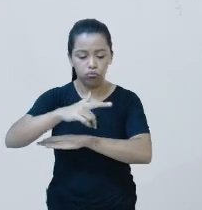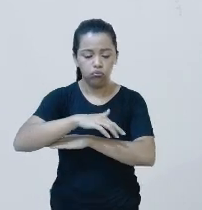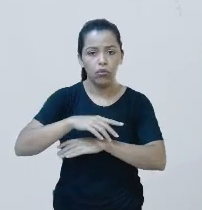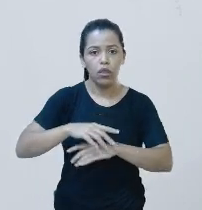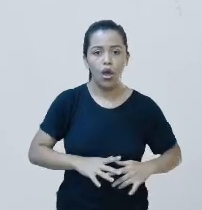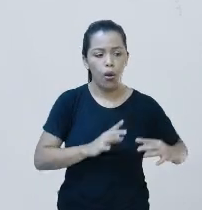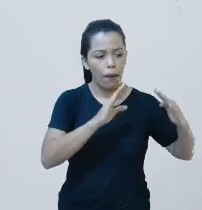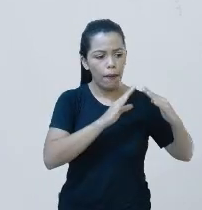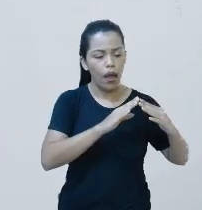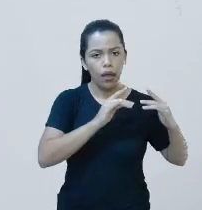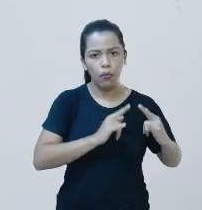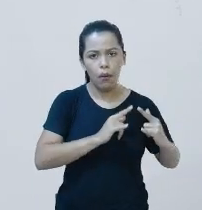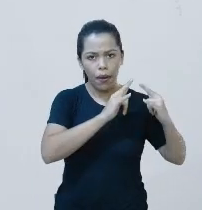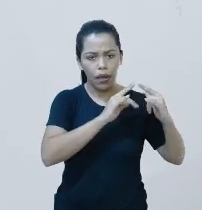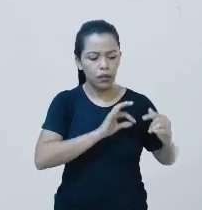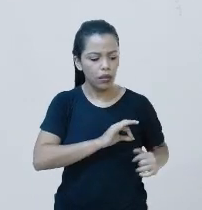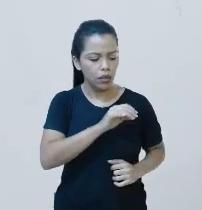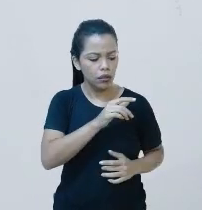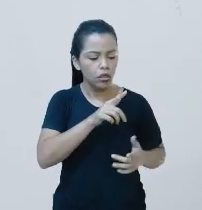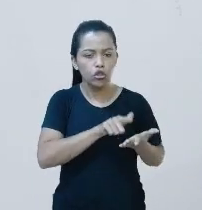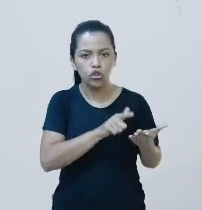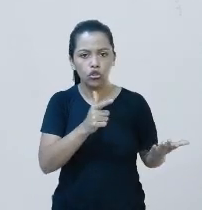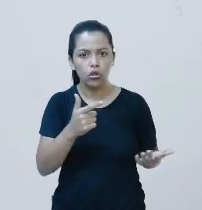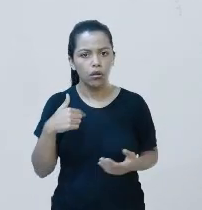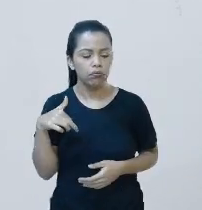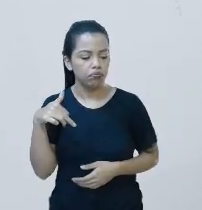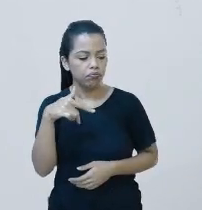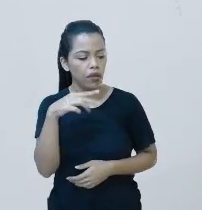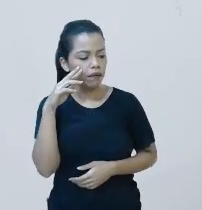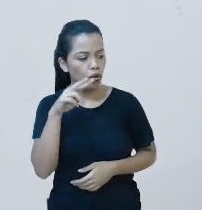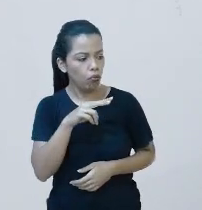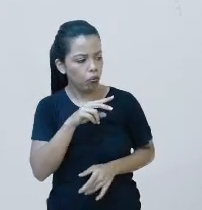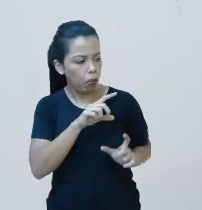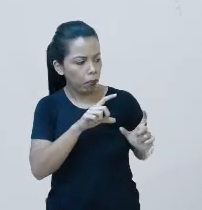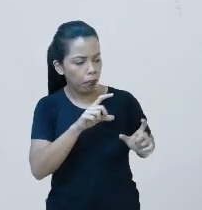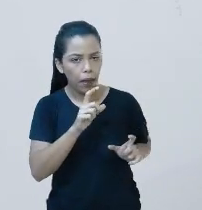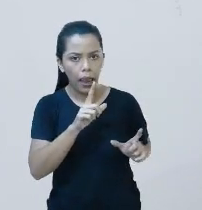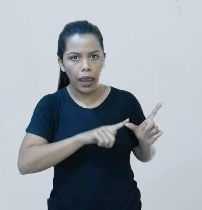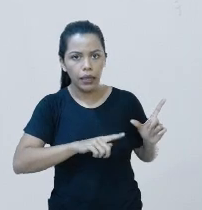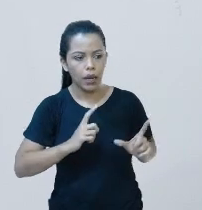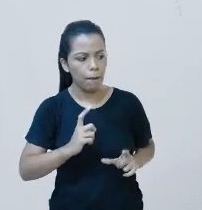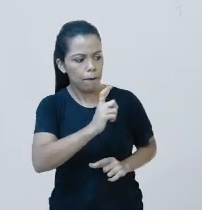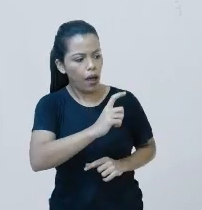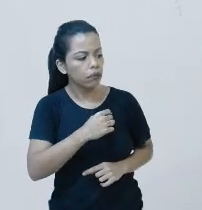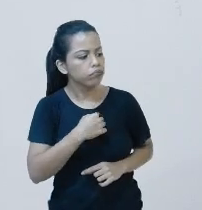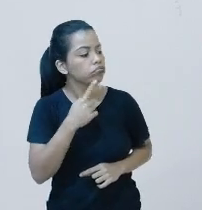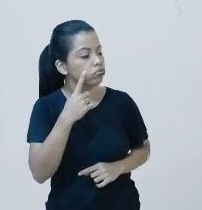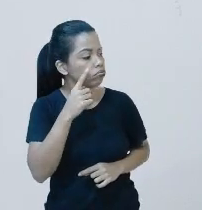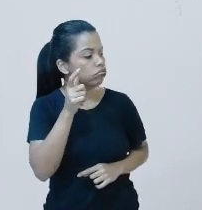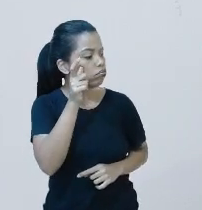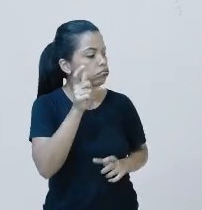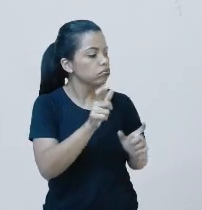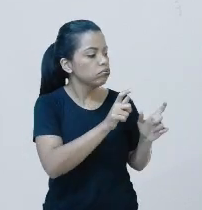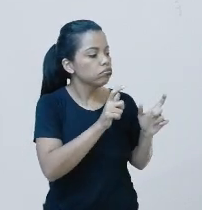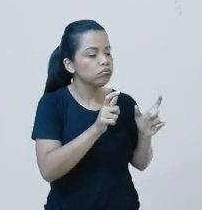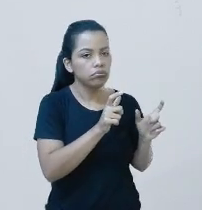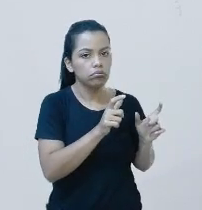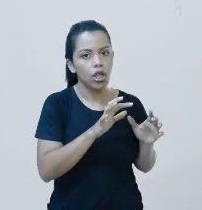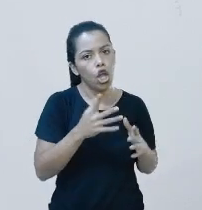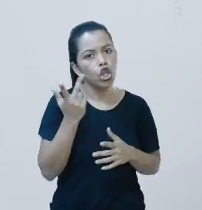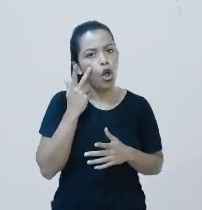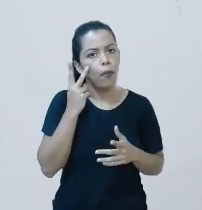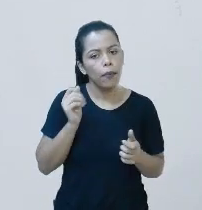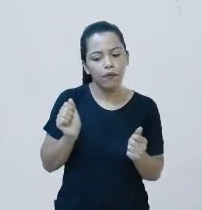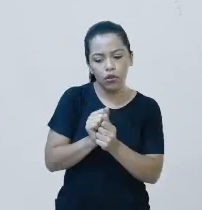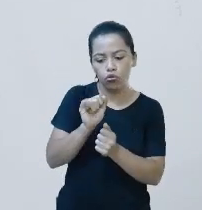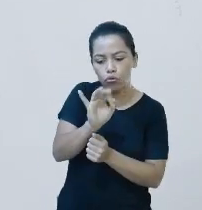longe, ele vai conseguir ler o que está escrito ali naquelas letras grandes. É a manchete. Geralmente vem com uma foto, né, com a